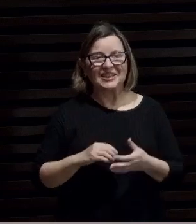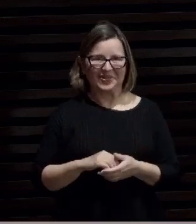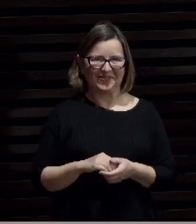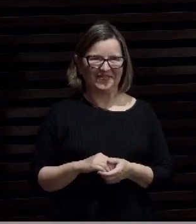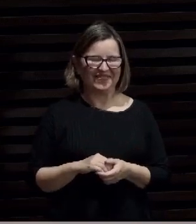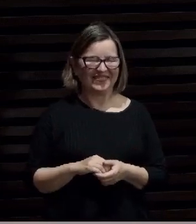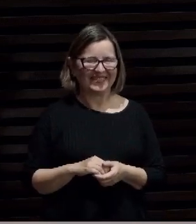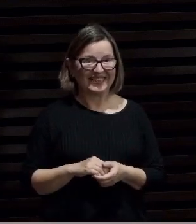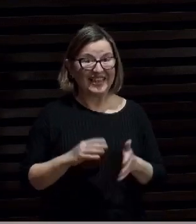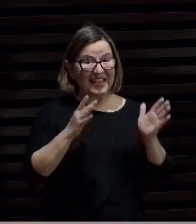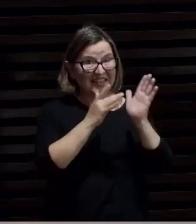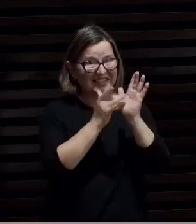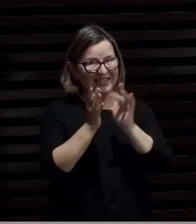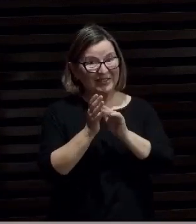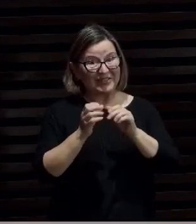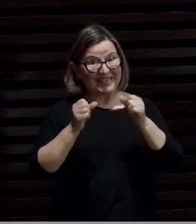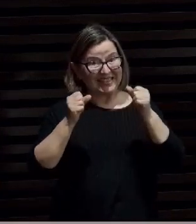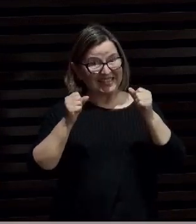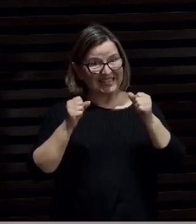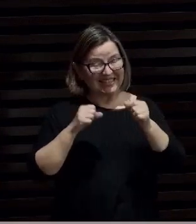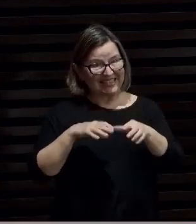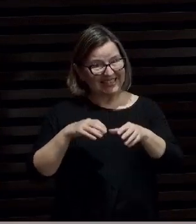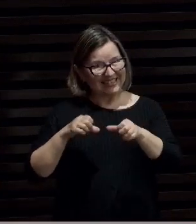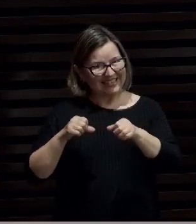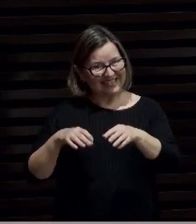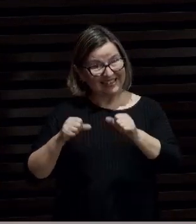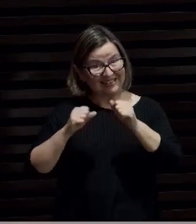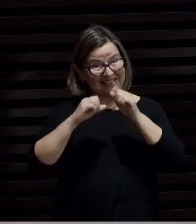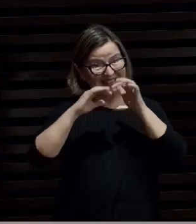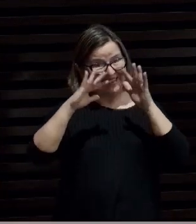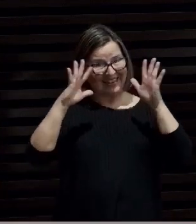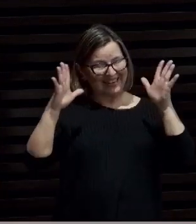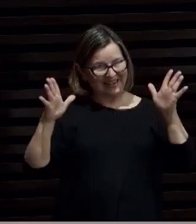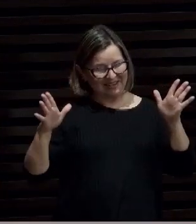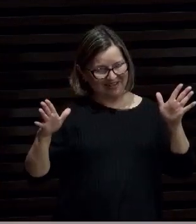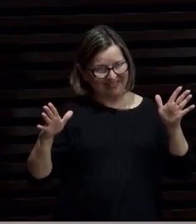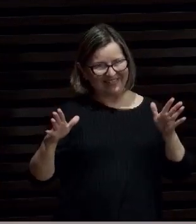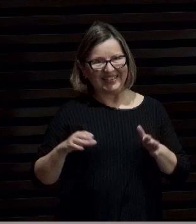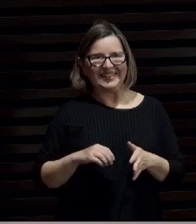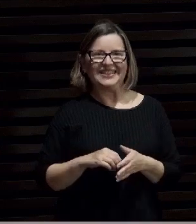Aqui Jesus está ensinando claramente, meus amados, a doutrina da eleição.